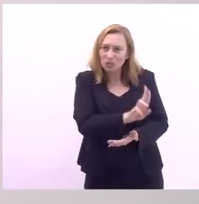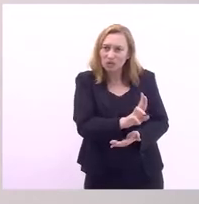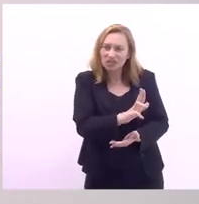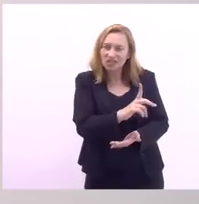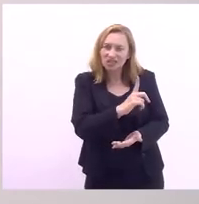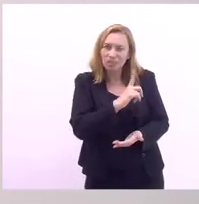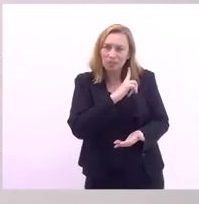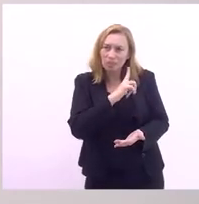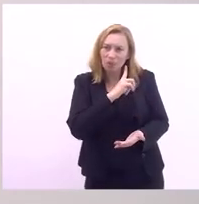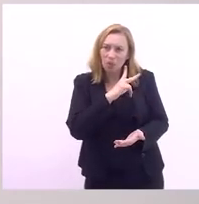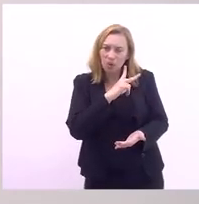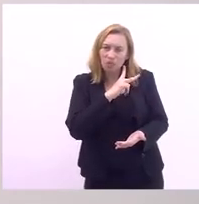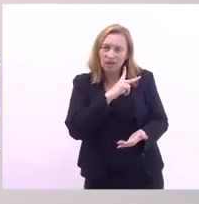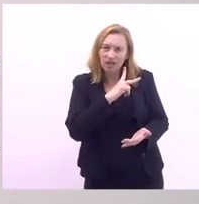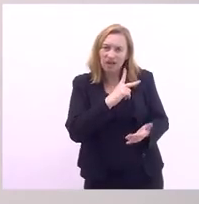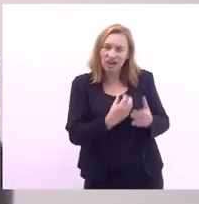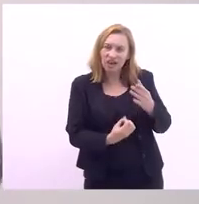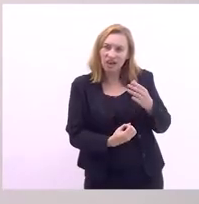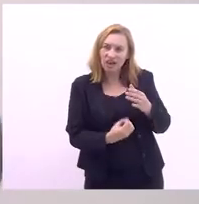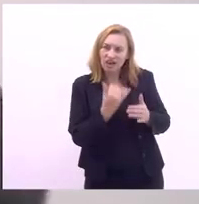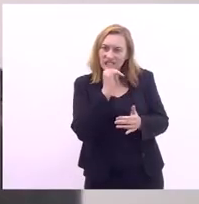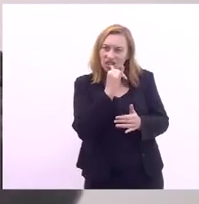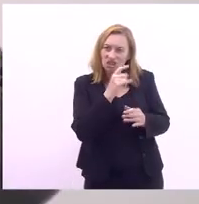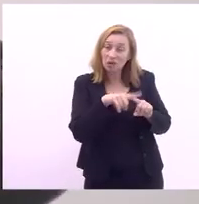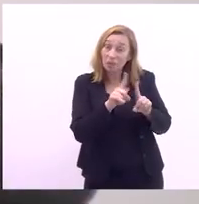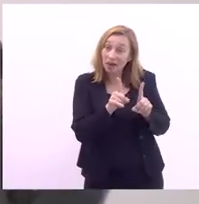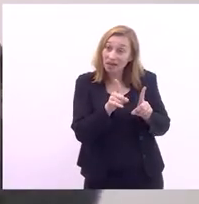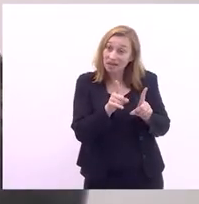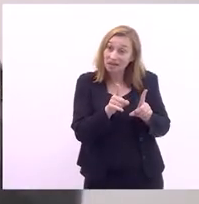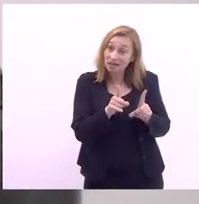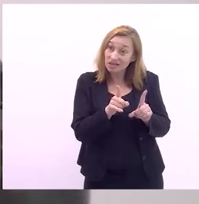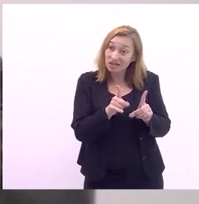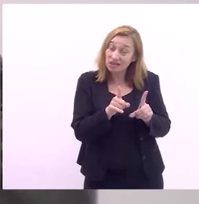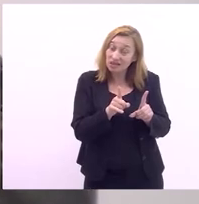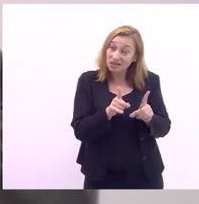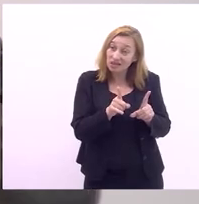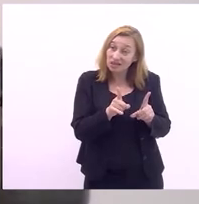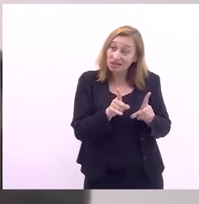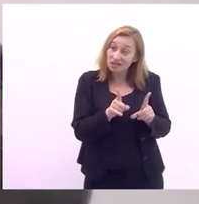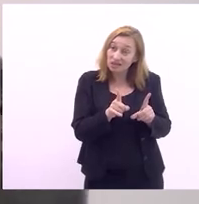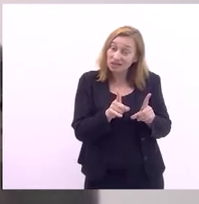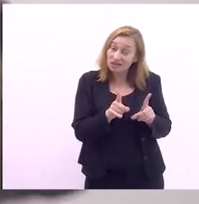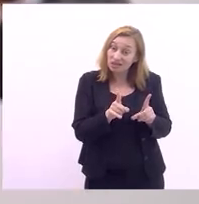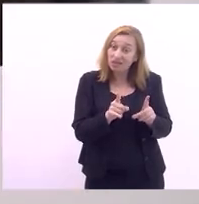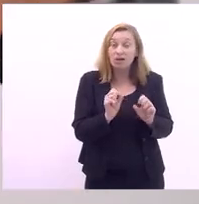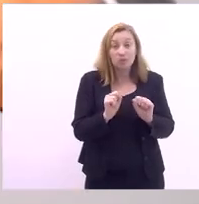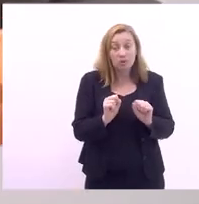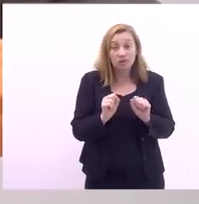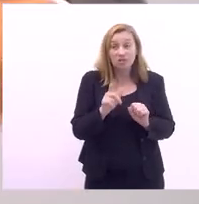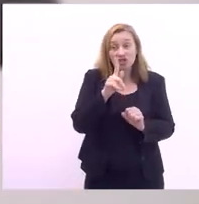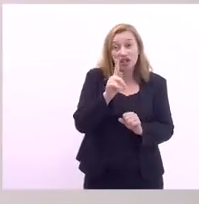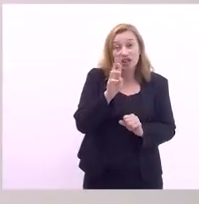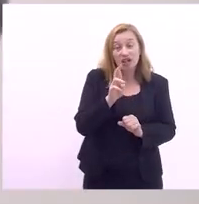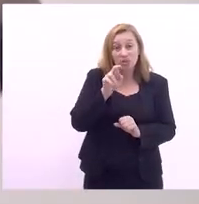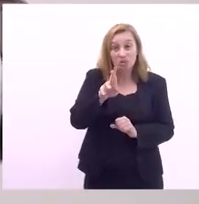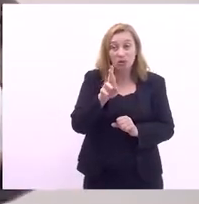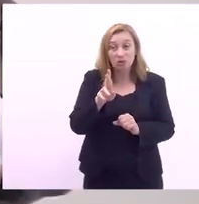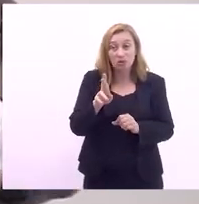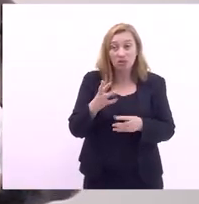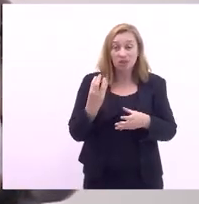própria, mas em função, obviamente, podia ter um gerador, compra um gerador e bota